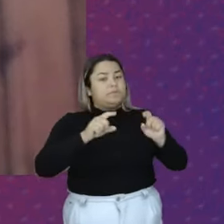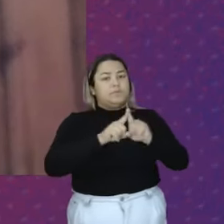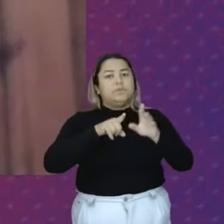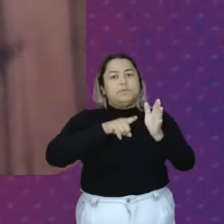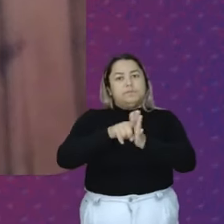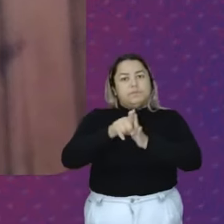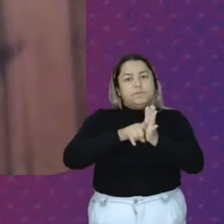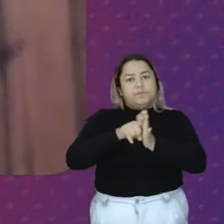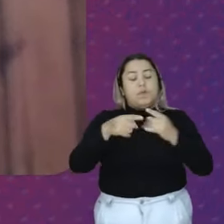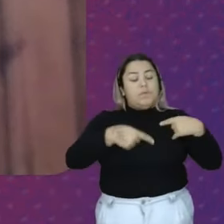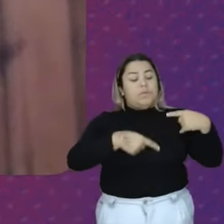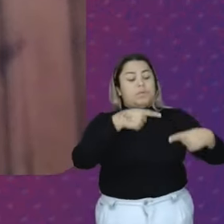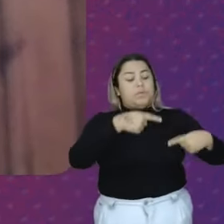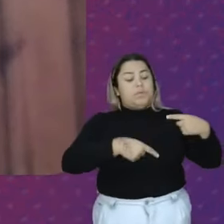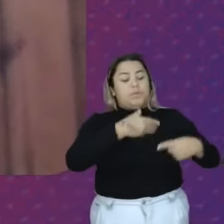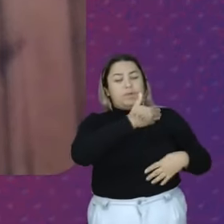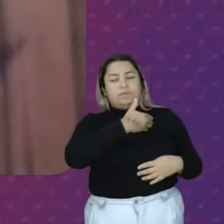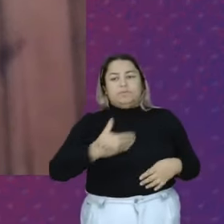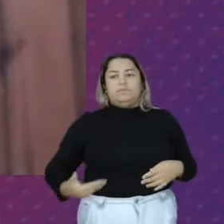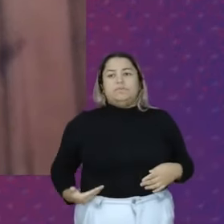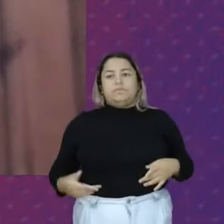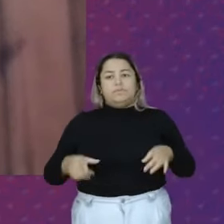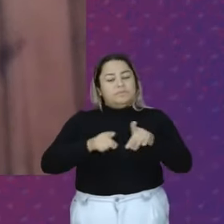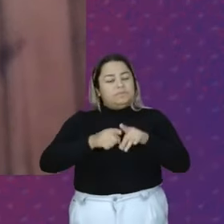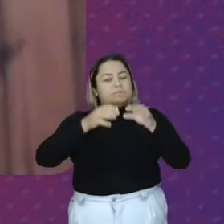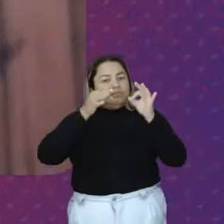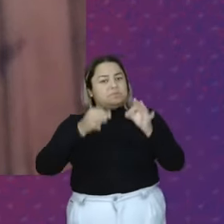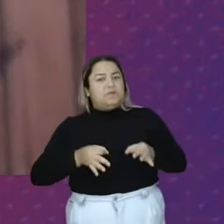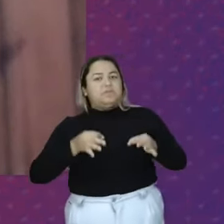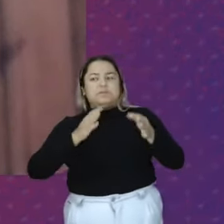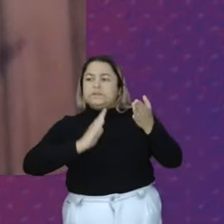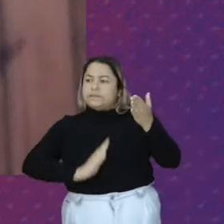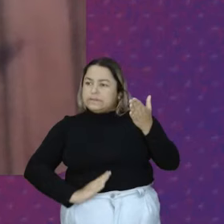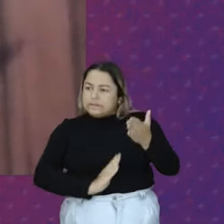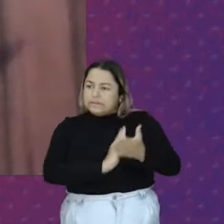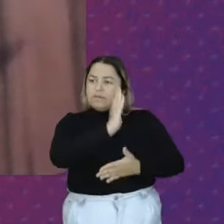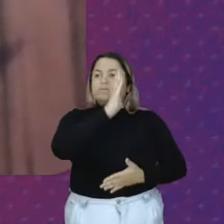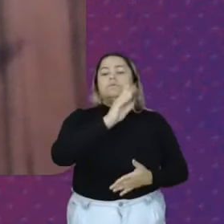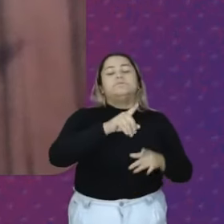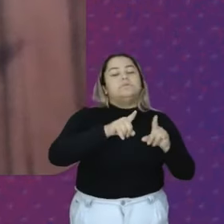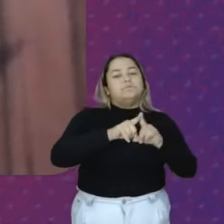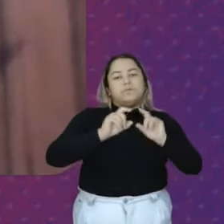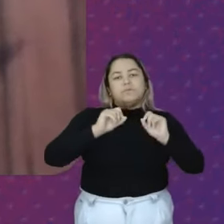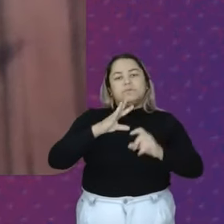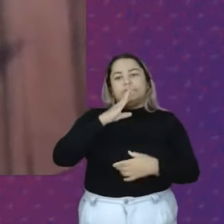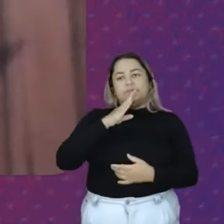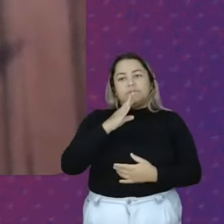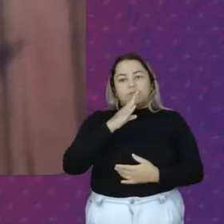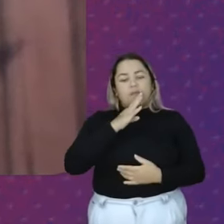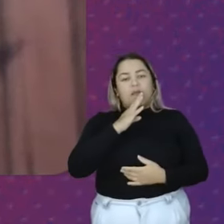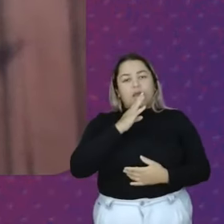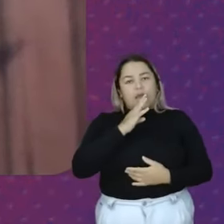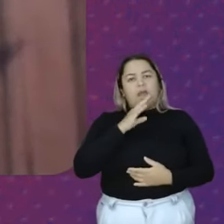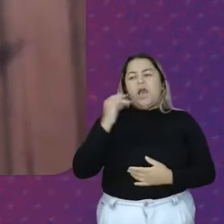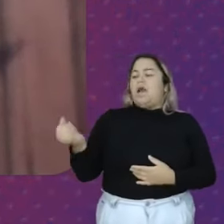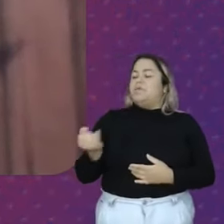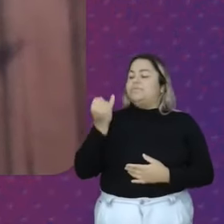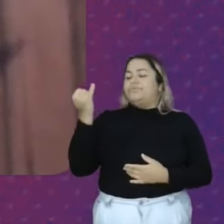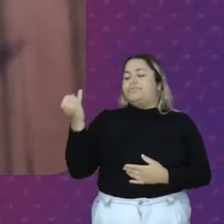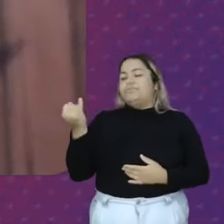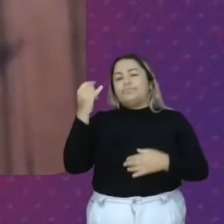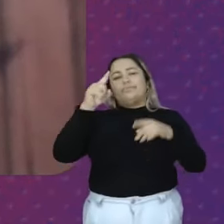políticas públicas de formas assertiva ou seja considerar e reconhecer a importância da pessoa